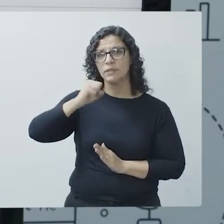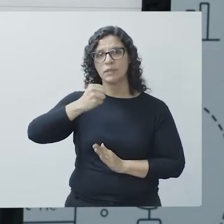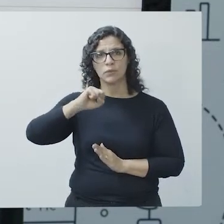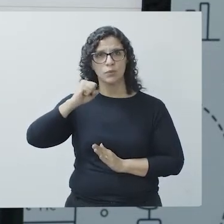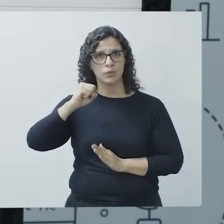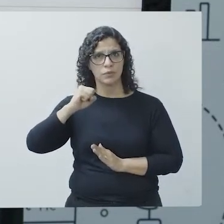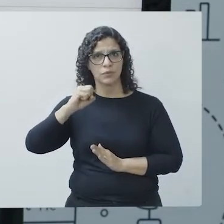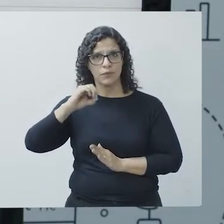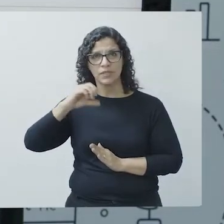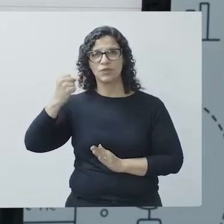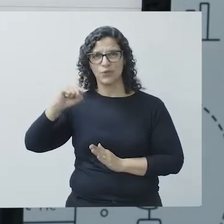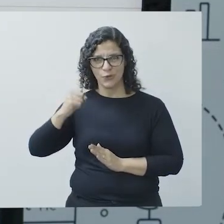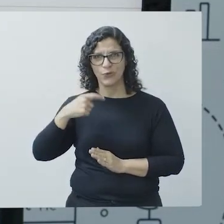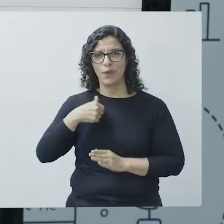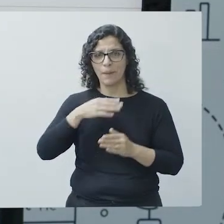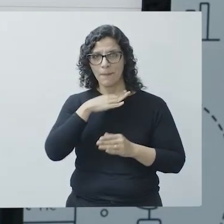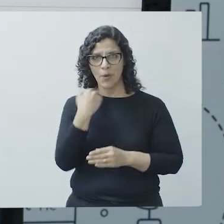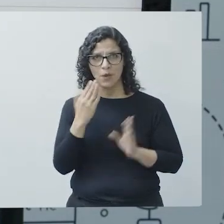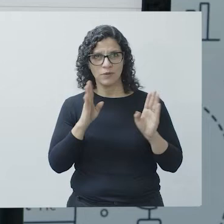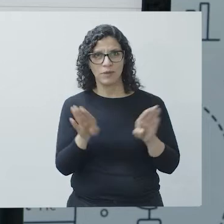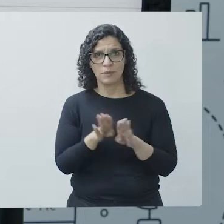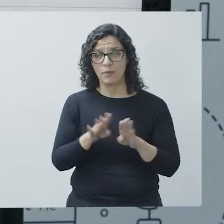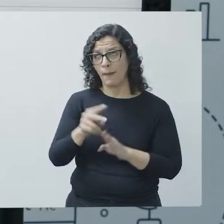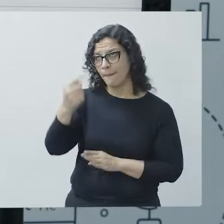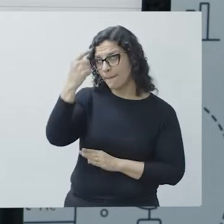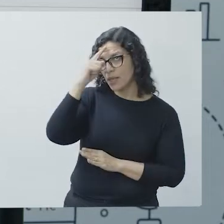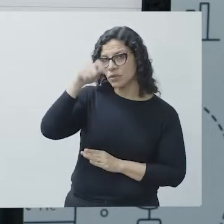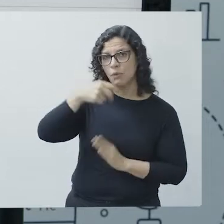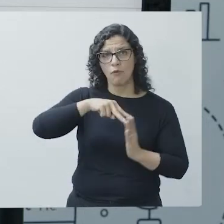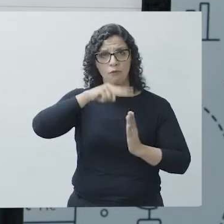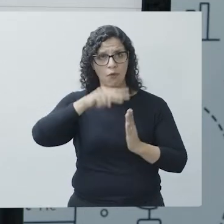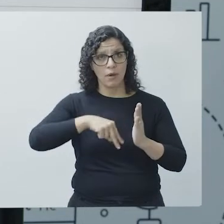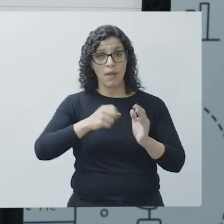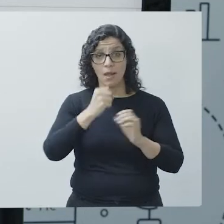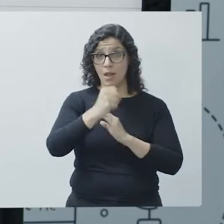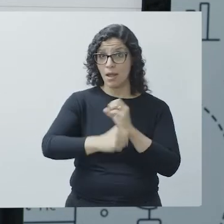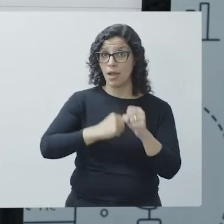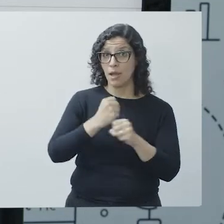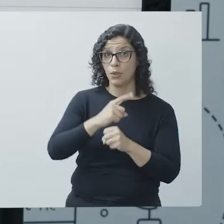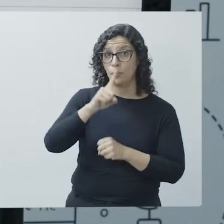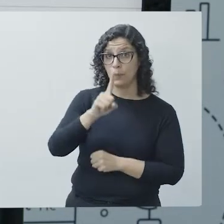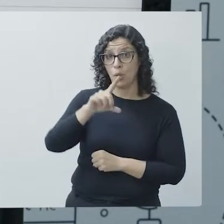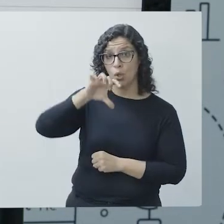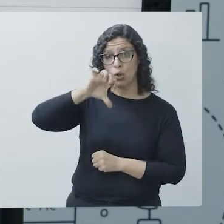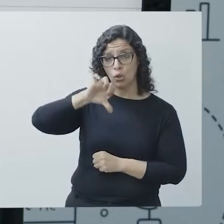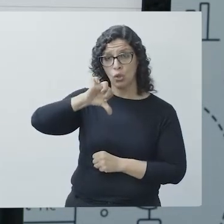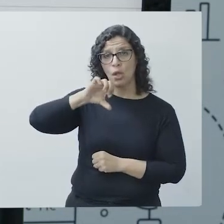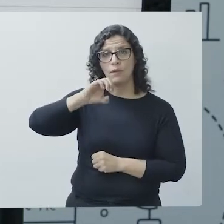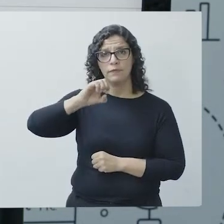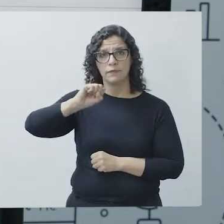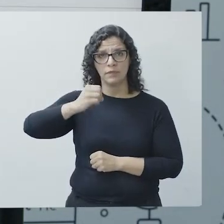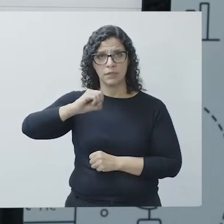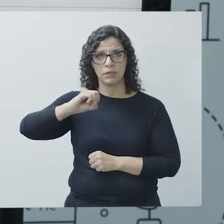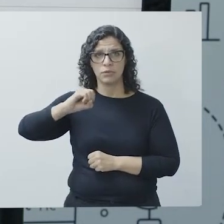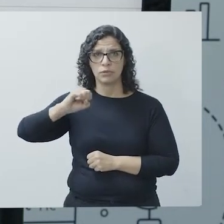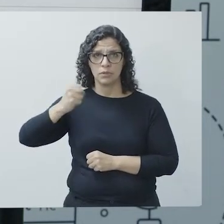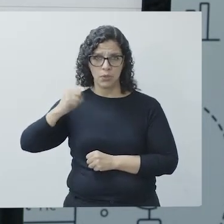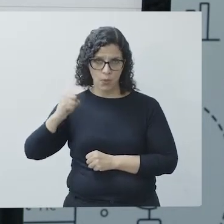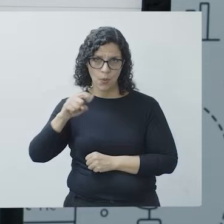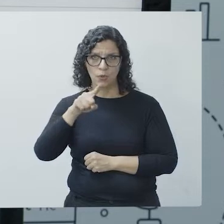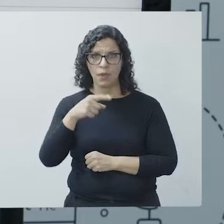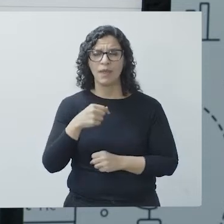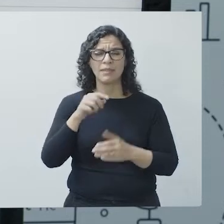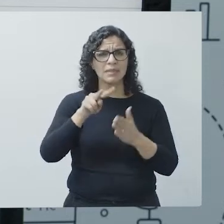Então, pensem sobre isso quando vocês forem fazer a leitura desses textos que são mais clássicos, desses textos que são mais